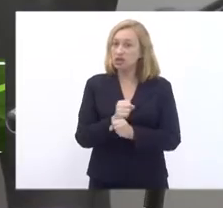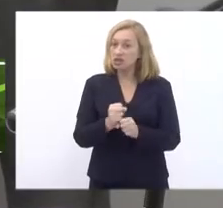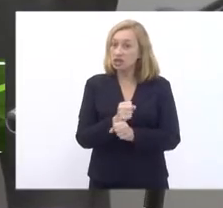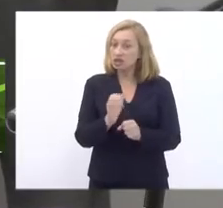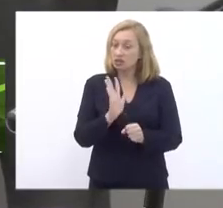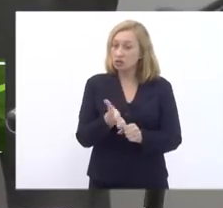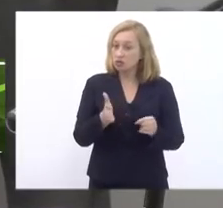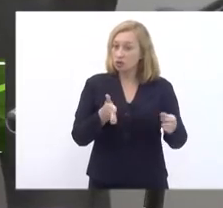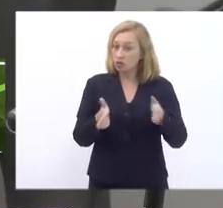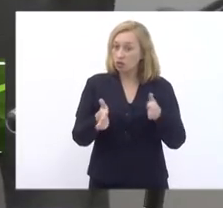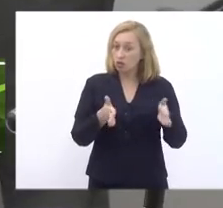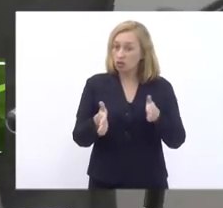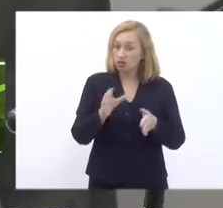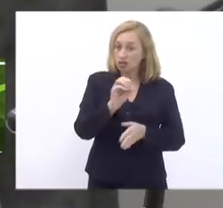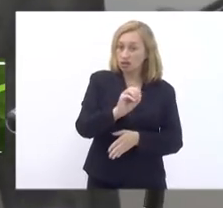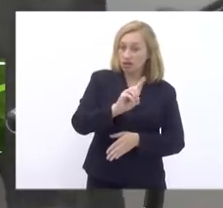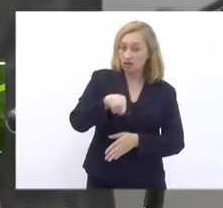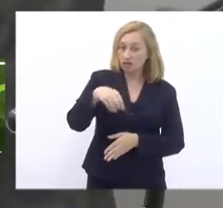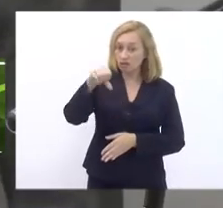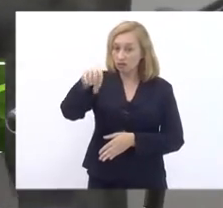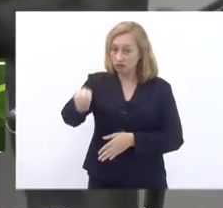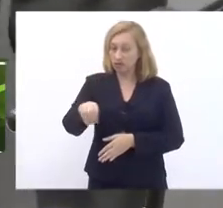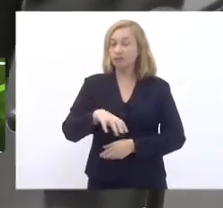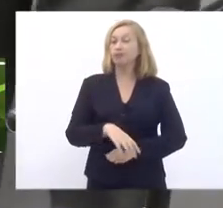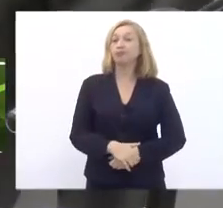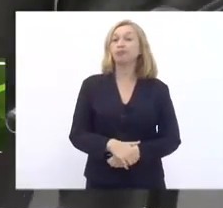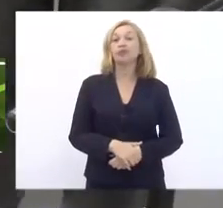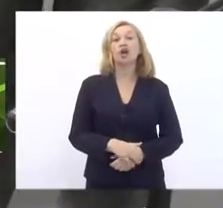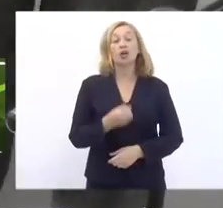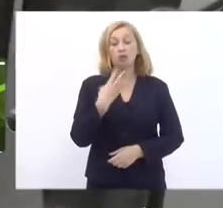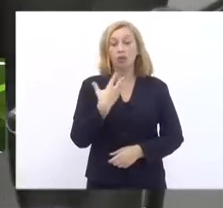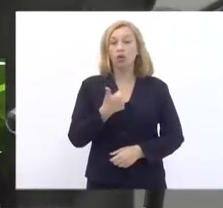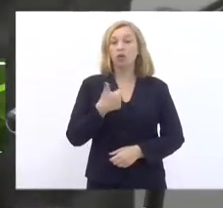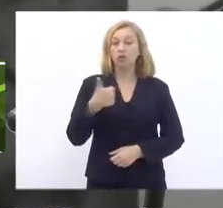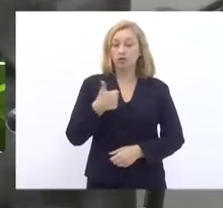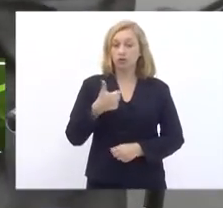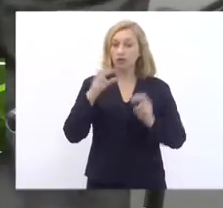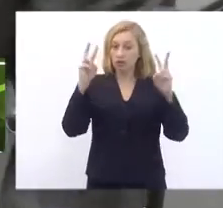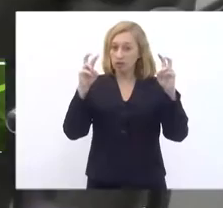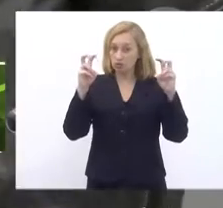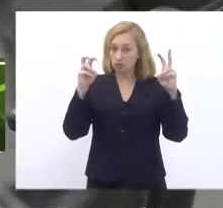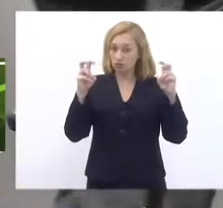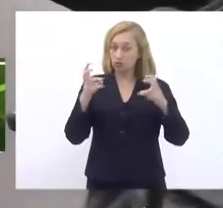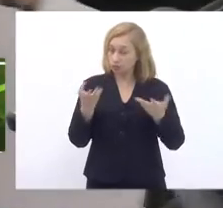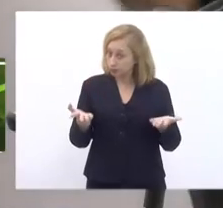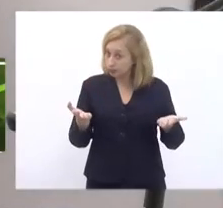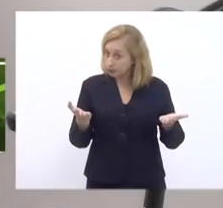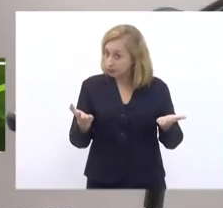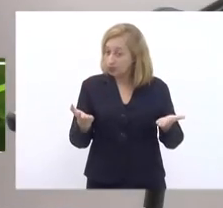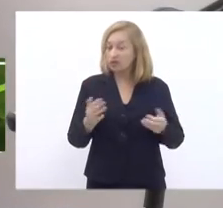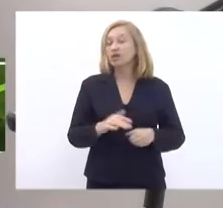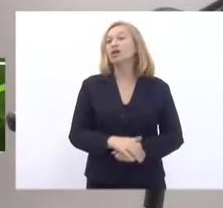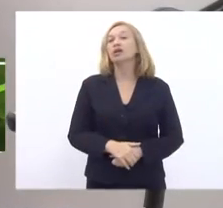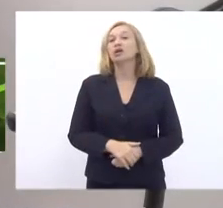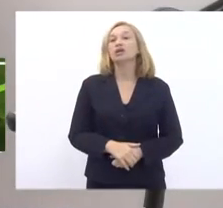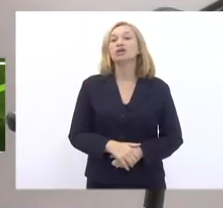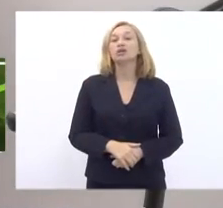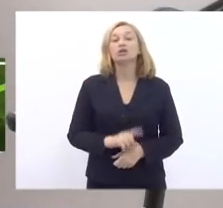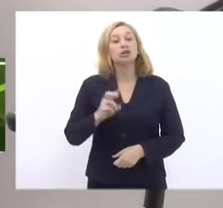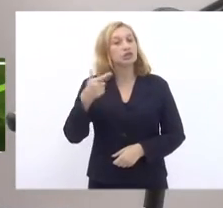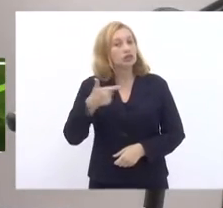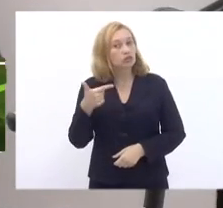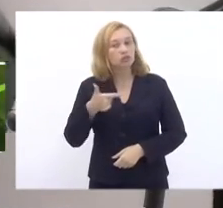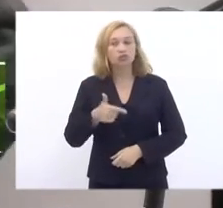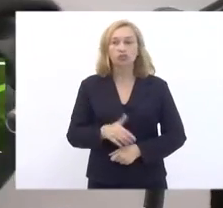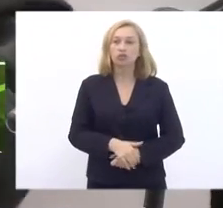para essa tarifa de 0,90. Bom, essa é a primeira questão absolutamente pragmática.